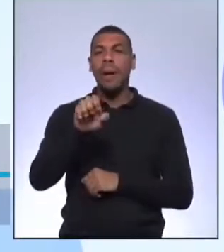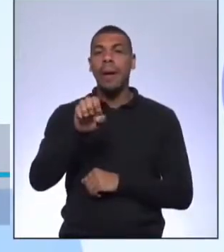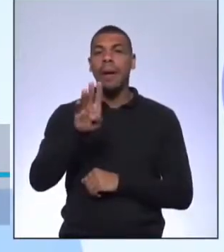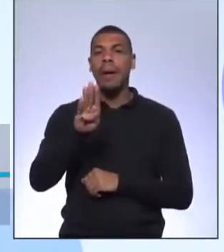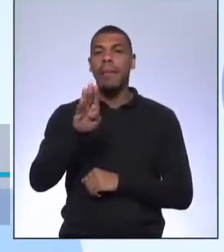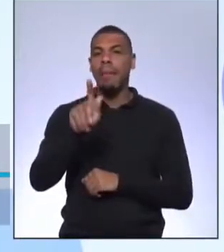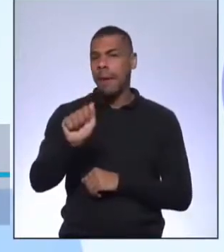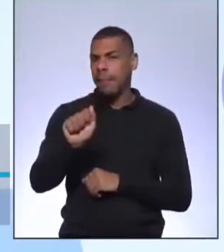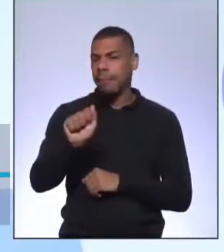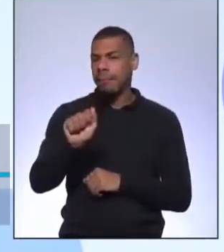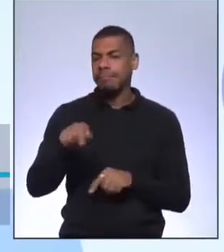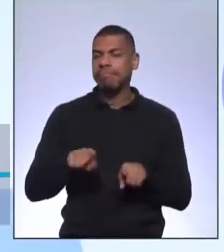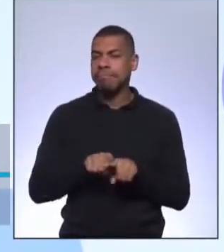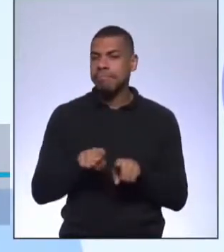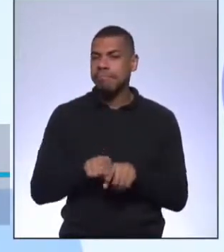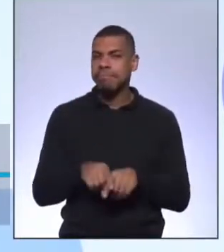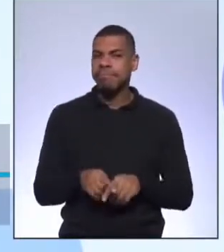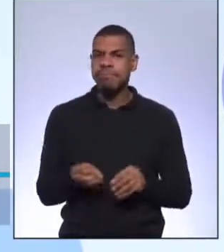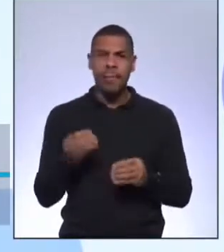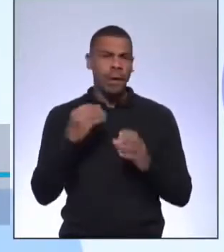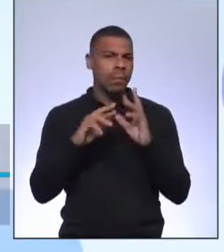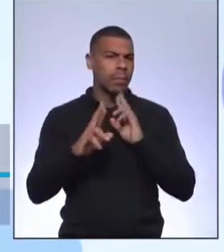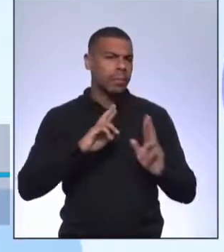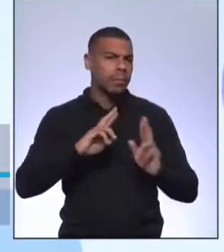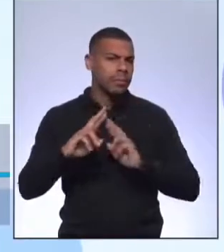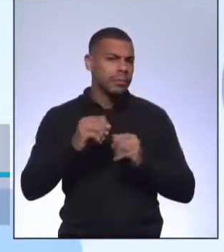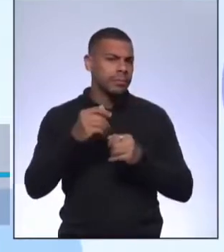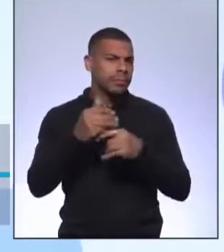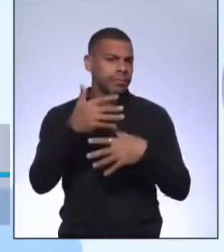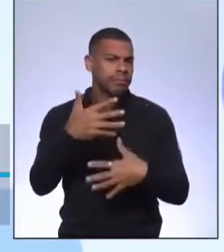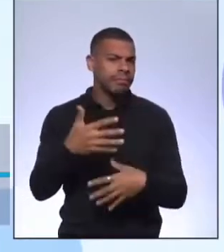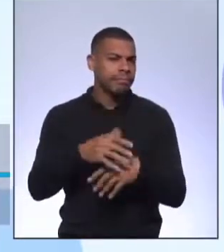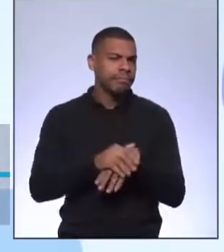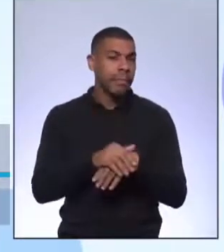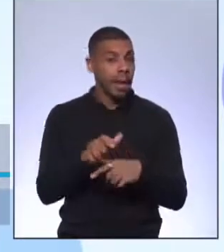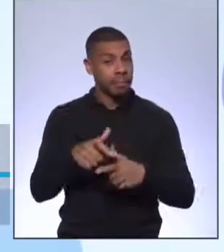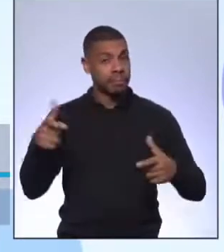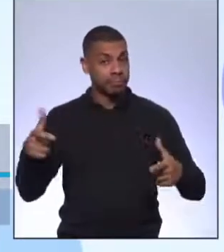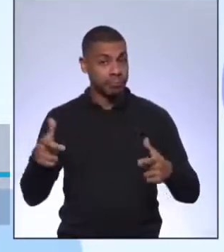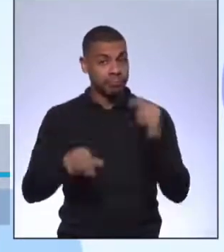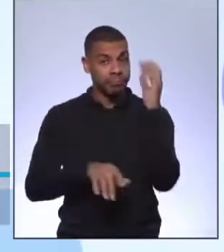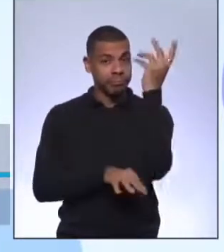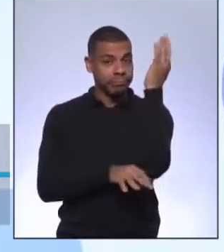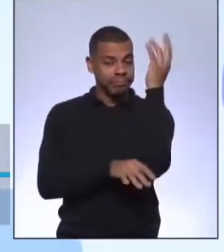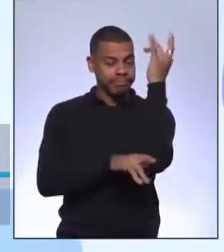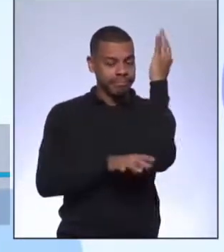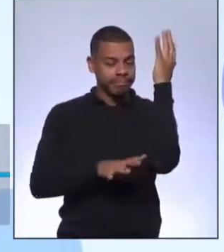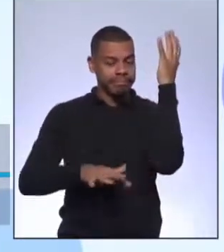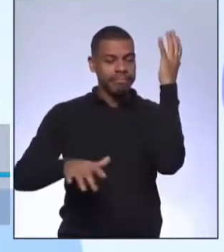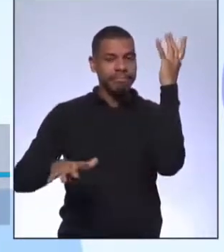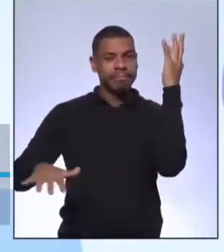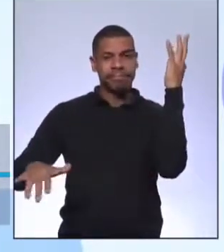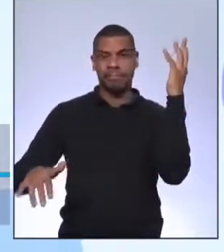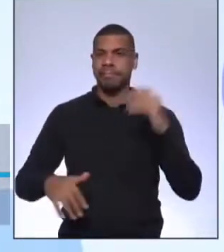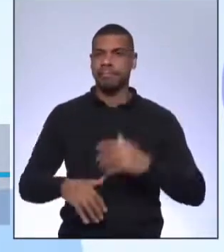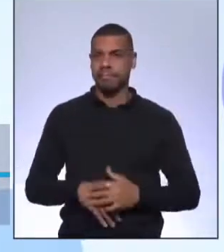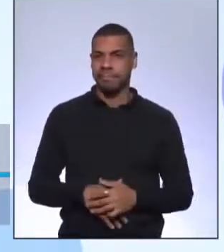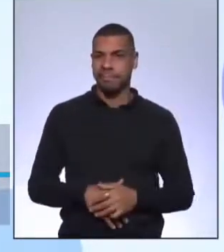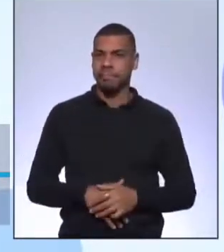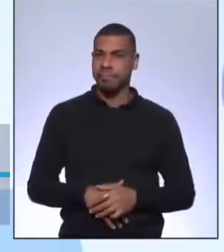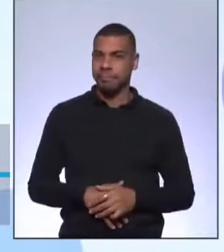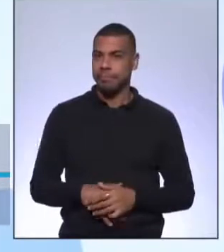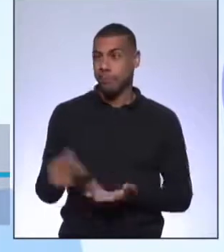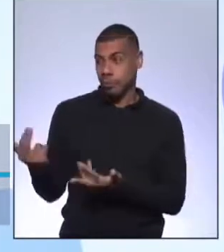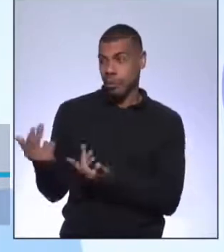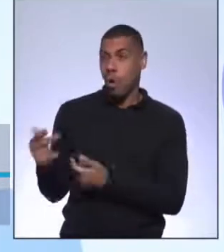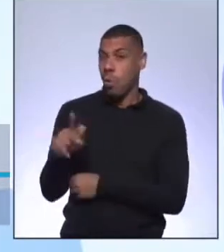Paulo parece que pelo chat aqui dos alunos escreveu que está na Mata Atlântica, né? É Muito como bem. bem disse o